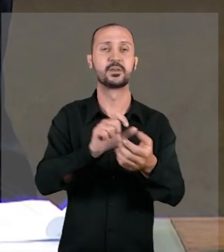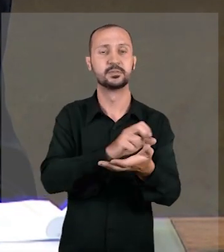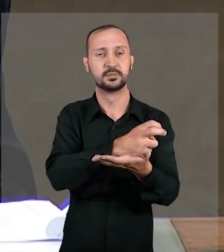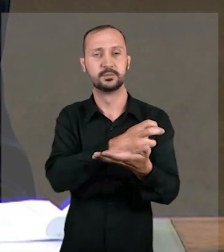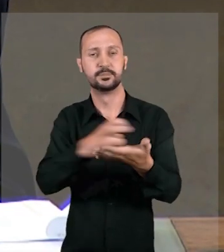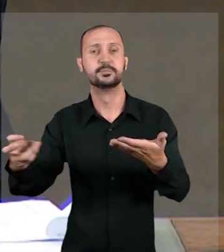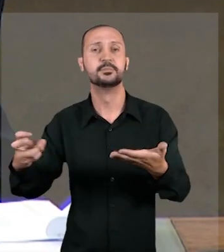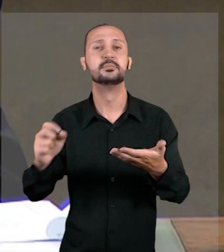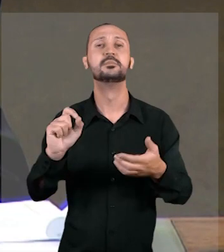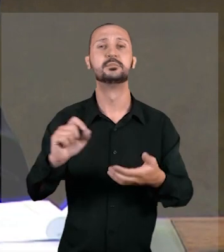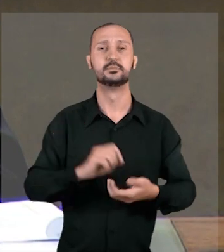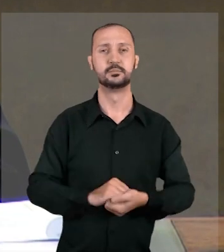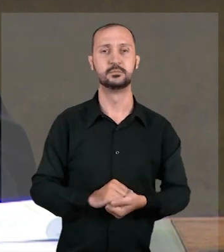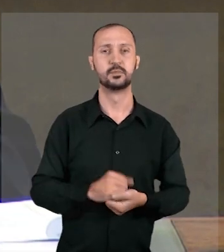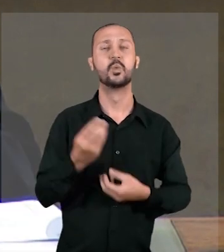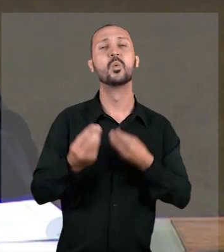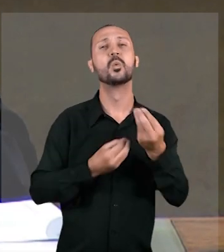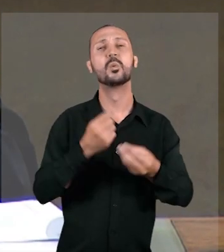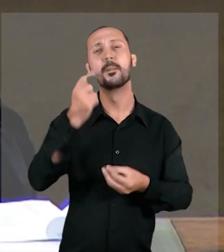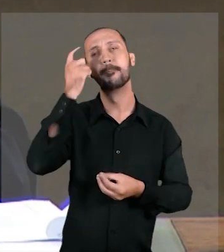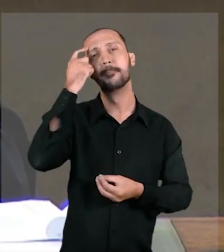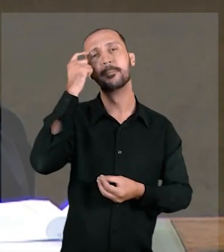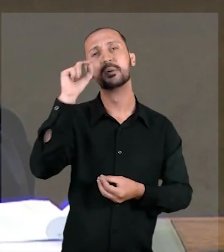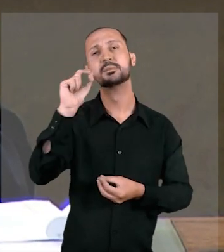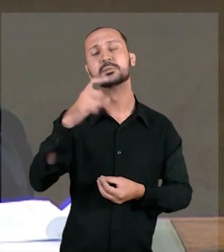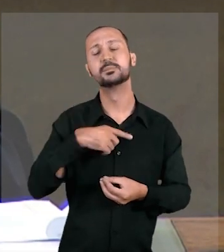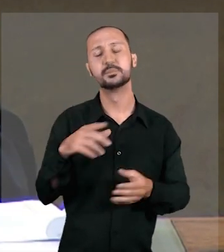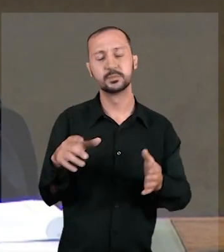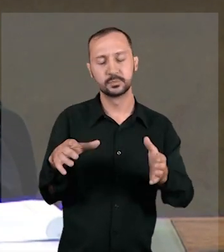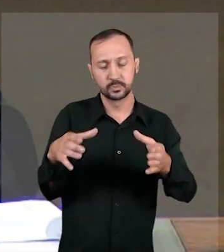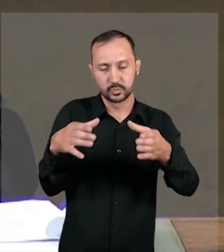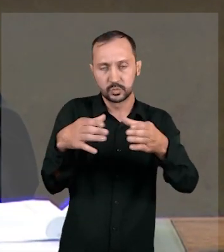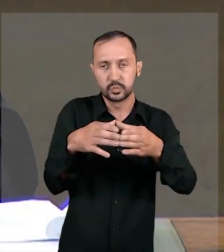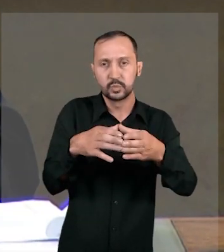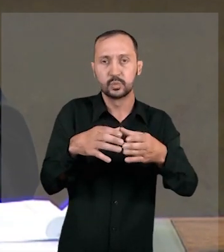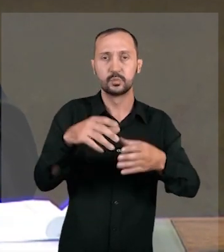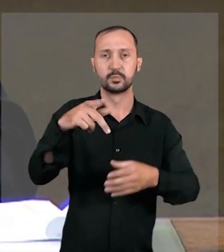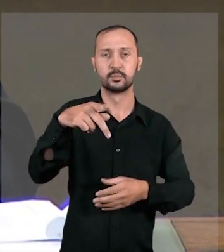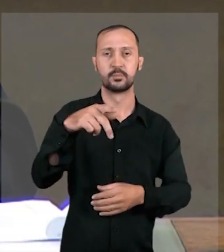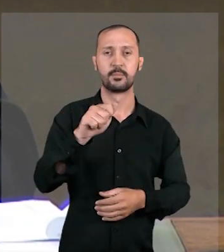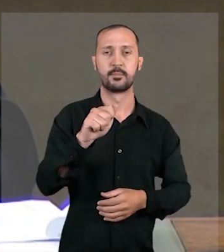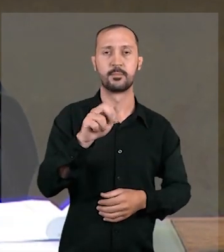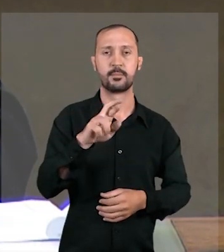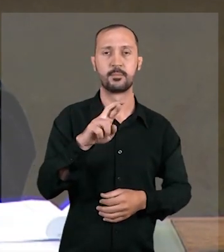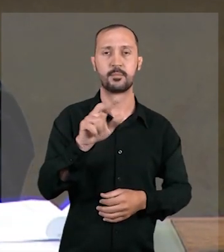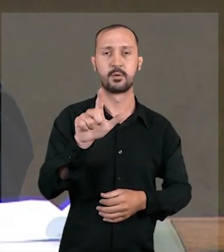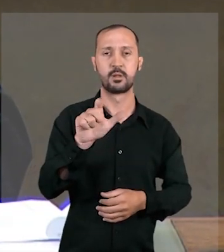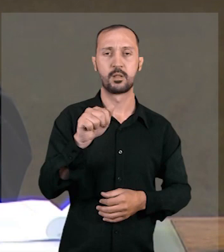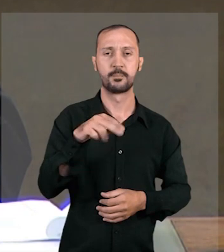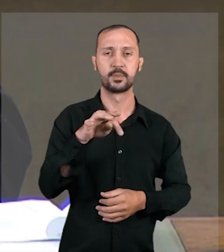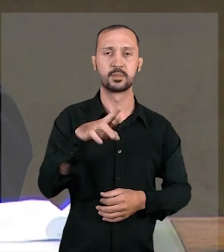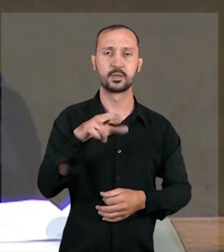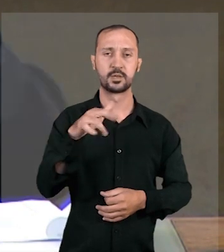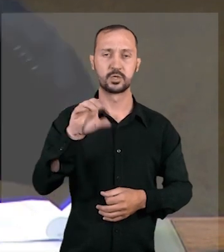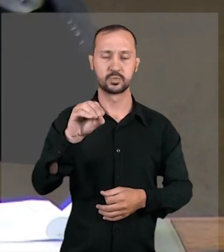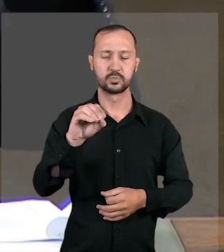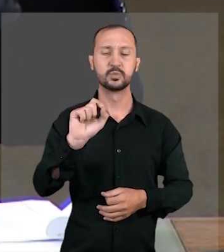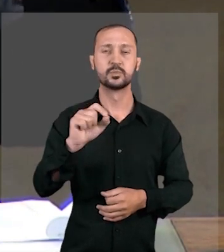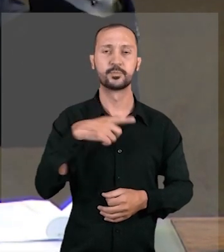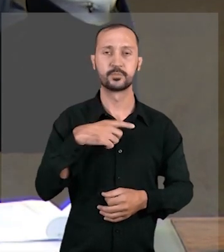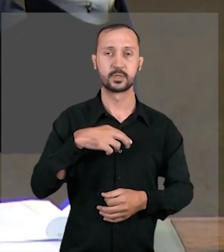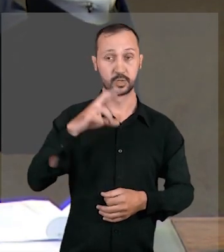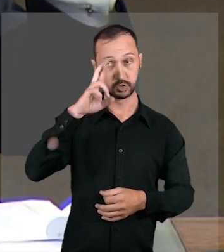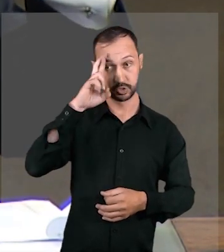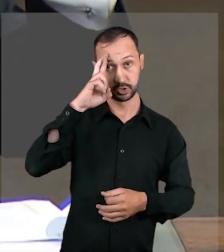impeachment. Qual é a ideia? Tipicamente, no parlamentarismo puro, você separa as funções